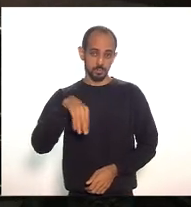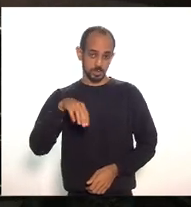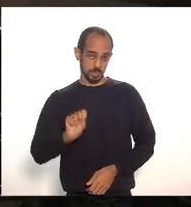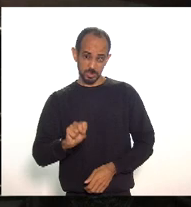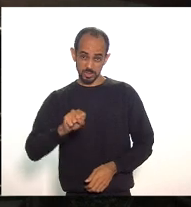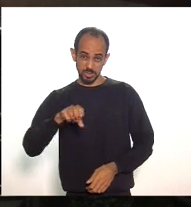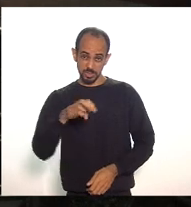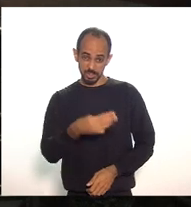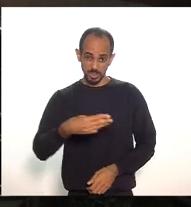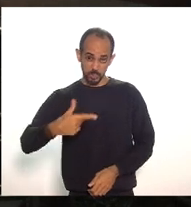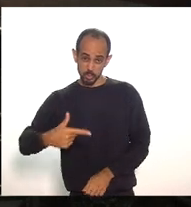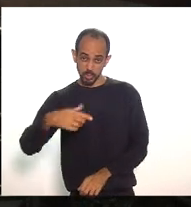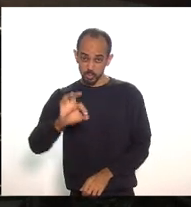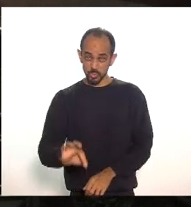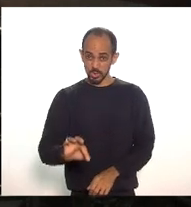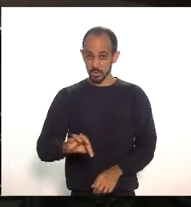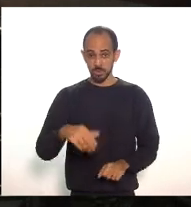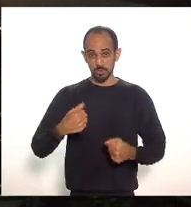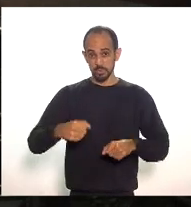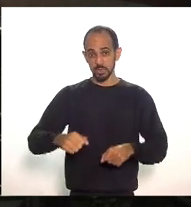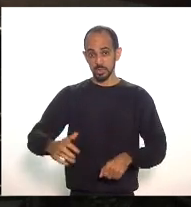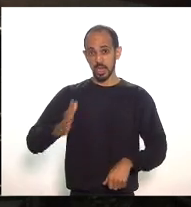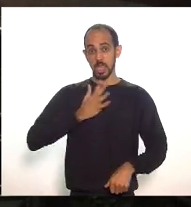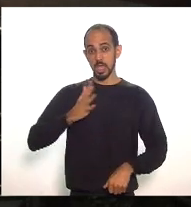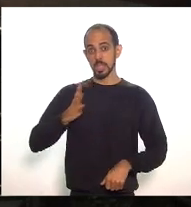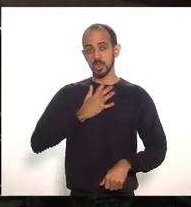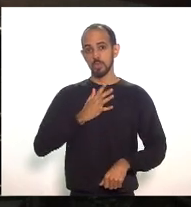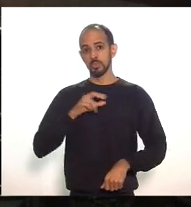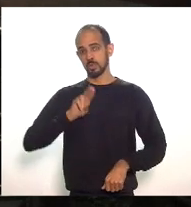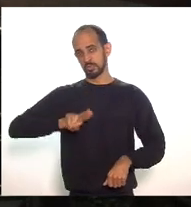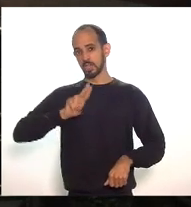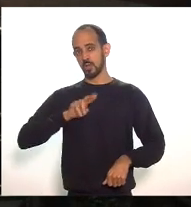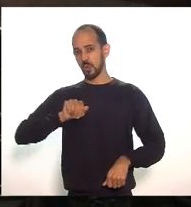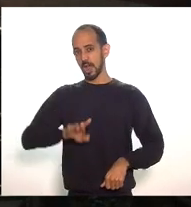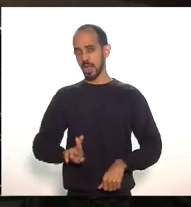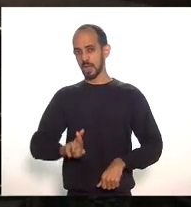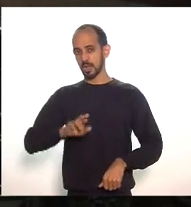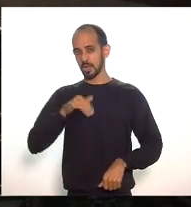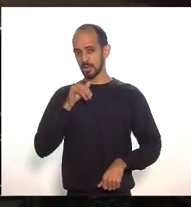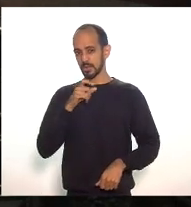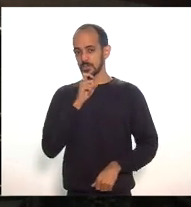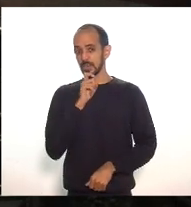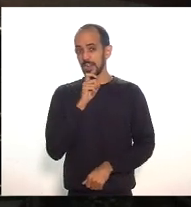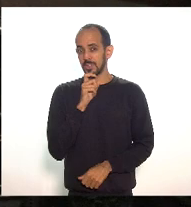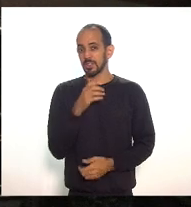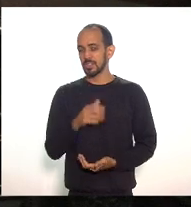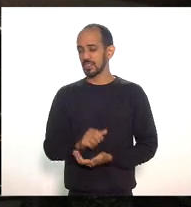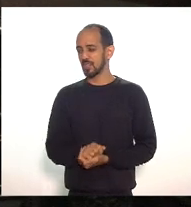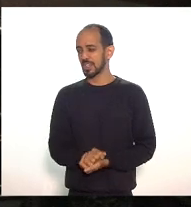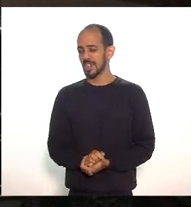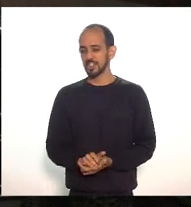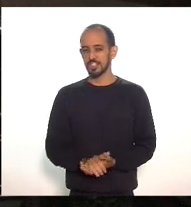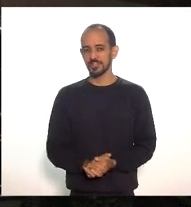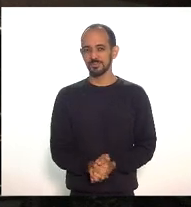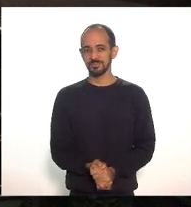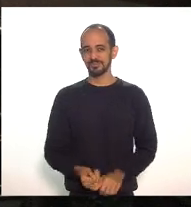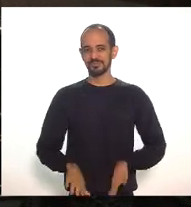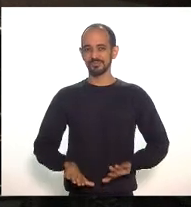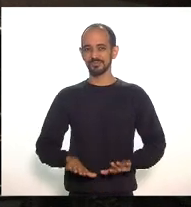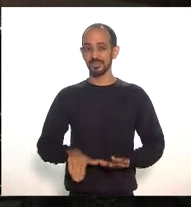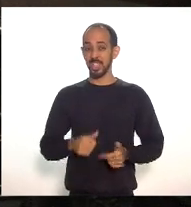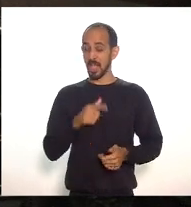cento onde você precisa ser milionário para ligar o ar condicionado bom então sim a água é essencial